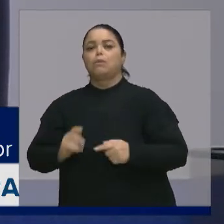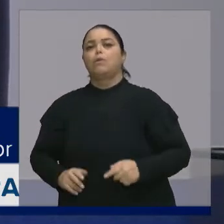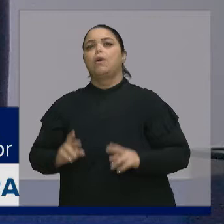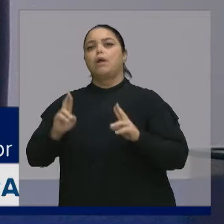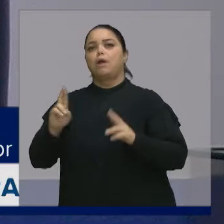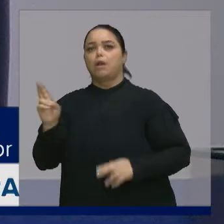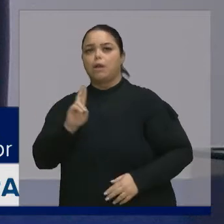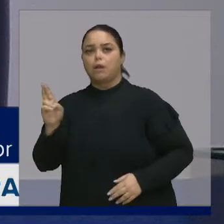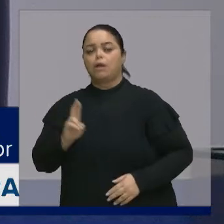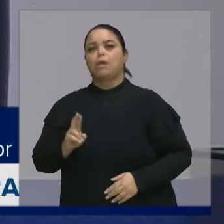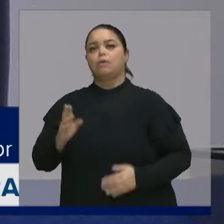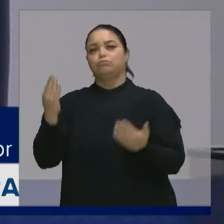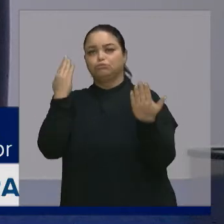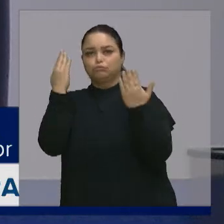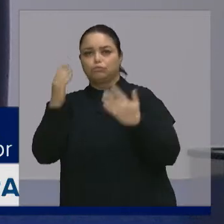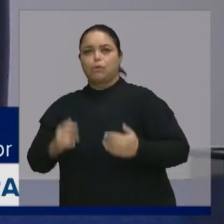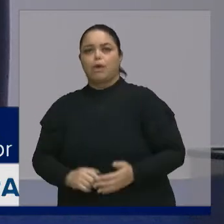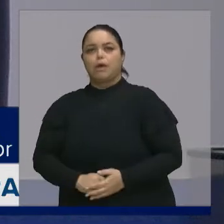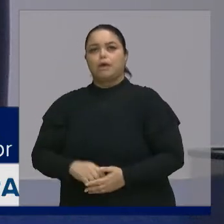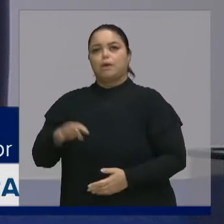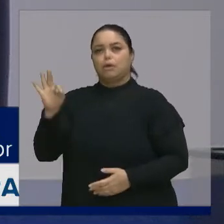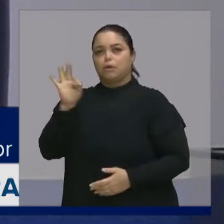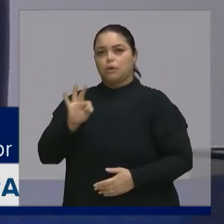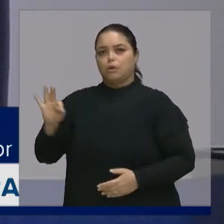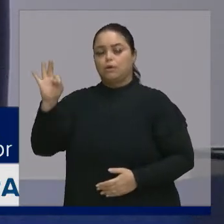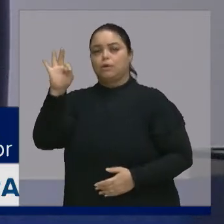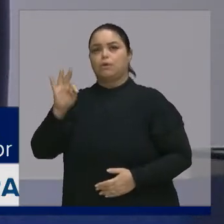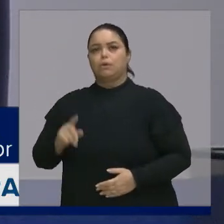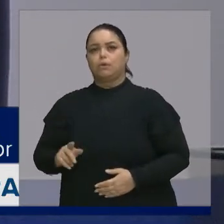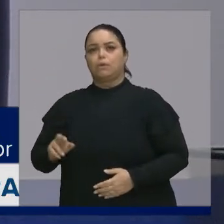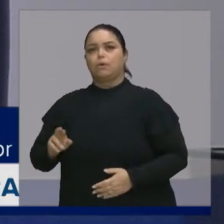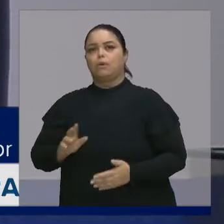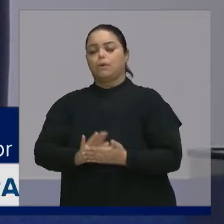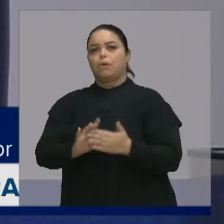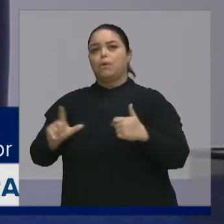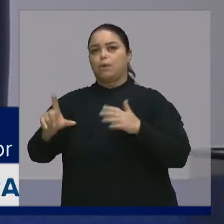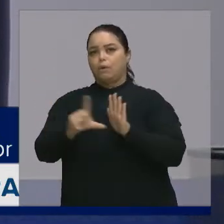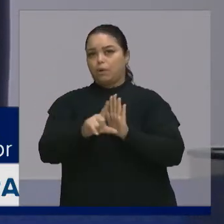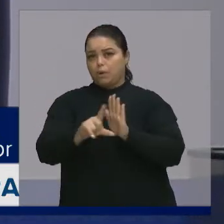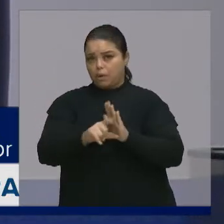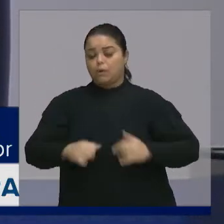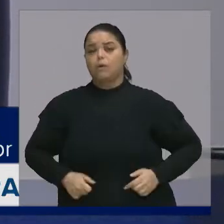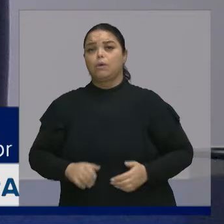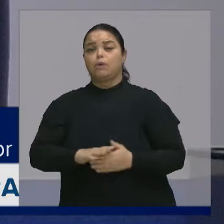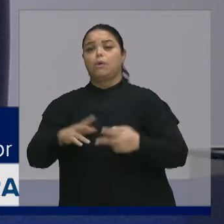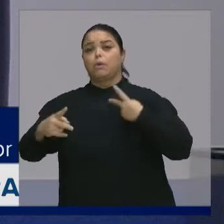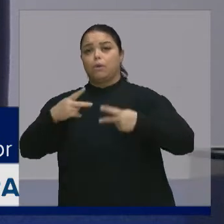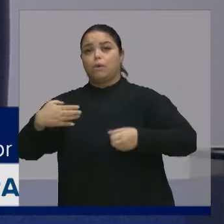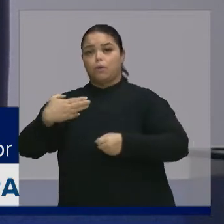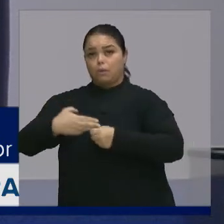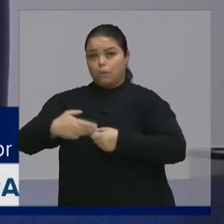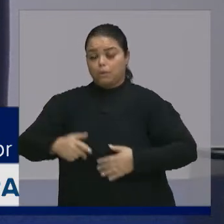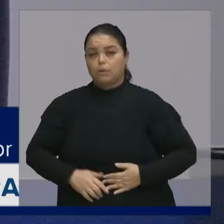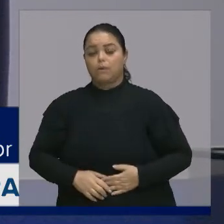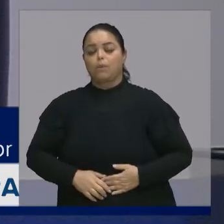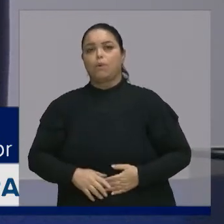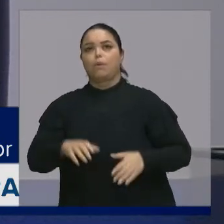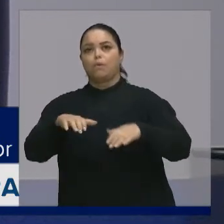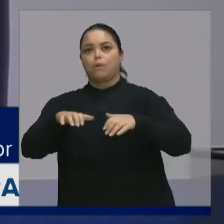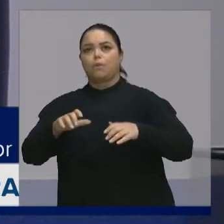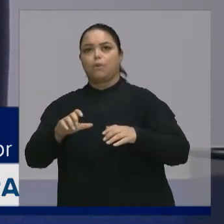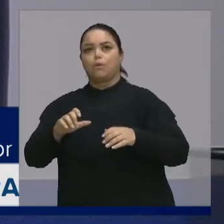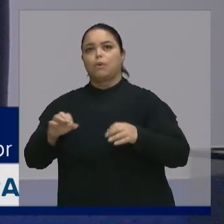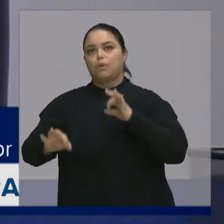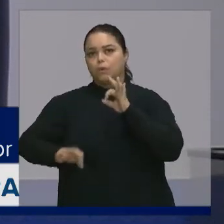capelania e psicoteologia nos termos da legislação federal no município de São José dos Campos. Comissões: